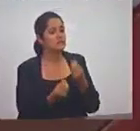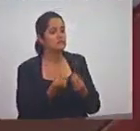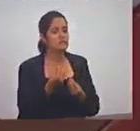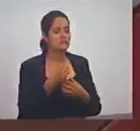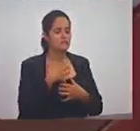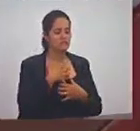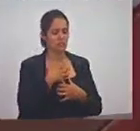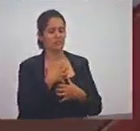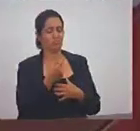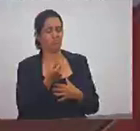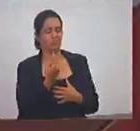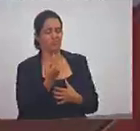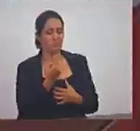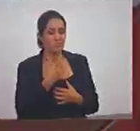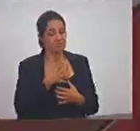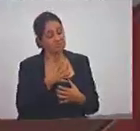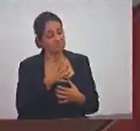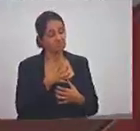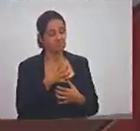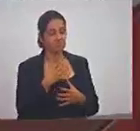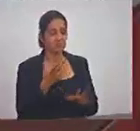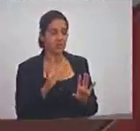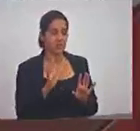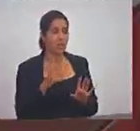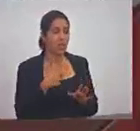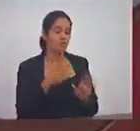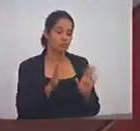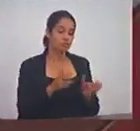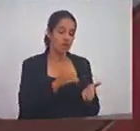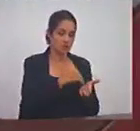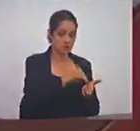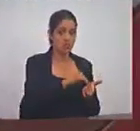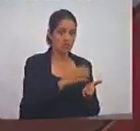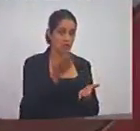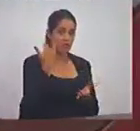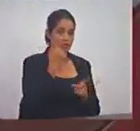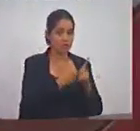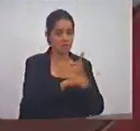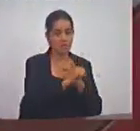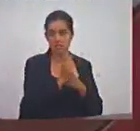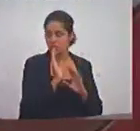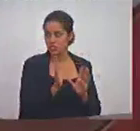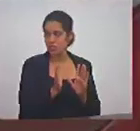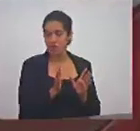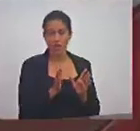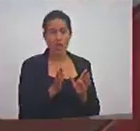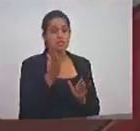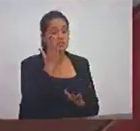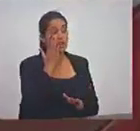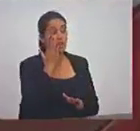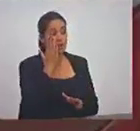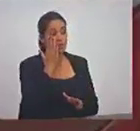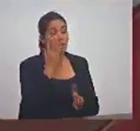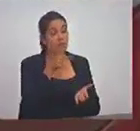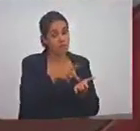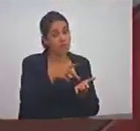já fui secretário da assistência, mas foi uma outra situação, não foi no que estava acontecendo hoje. Nós sabemos até a real do que